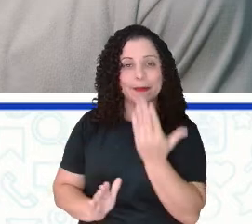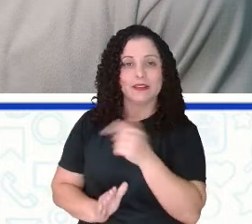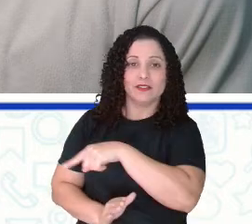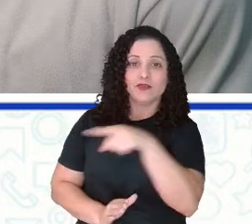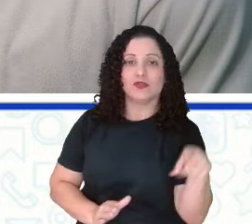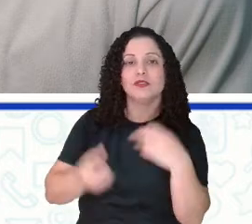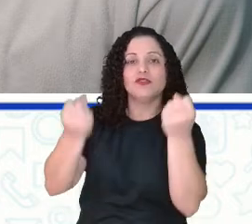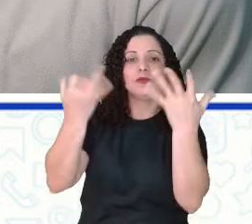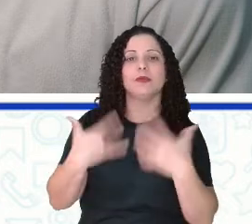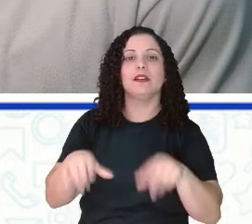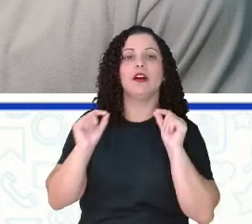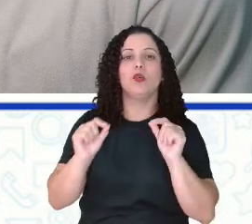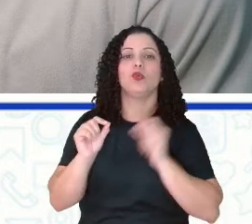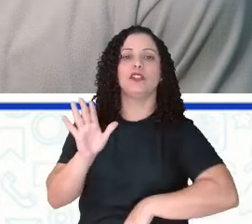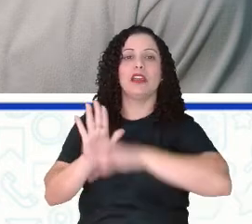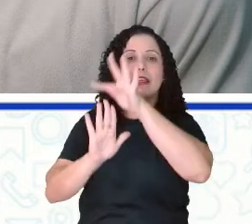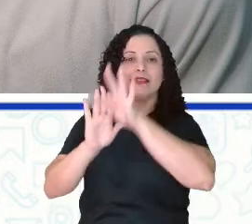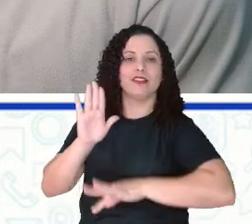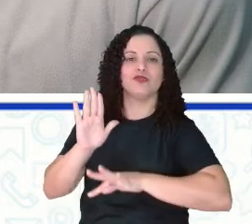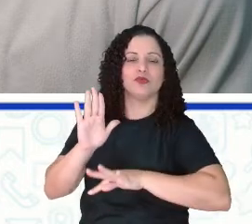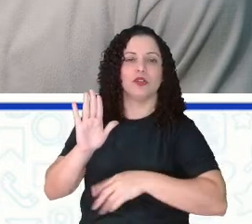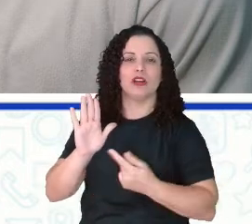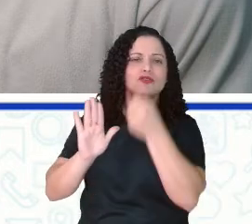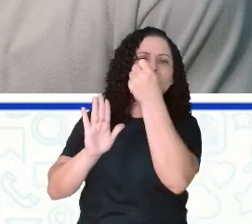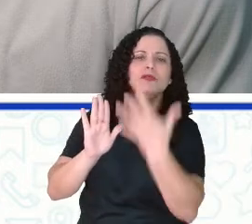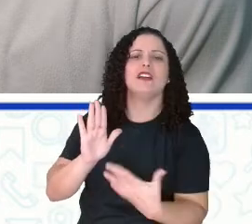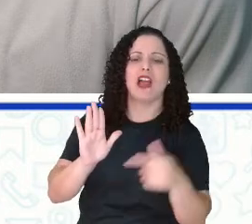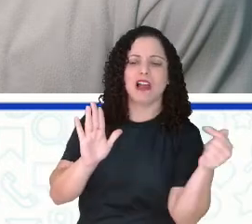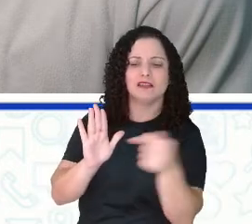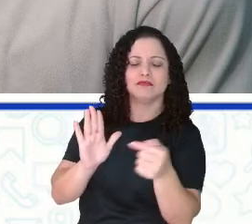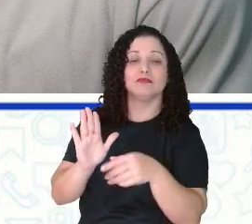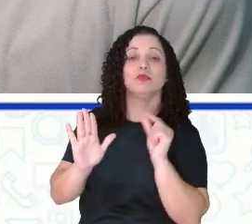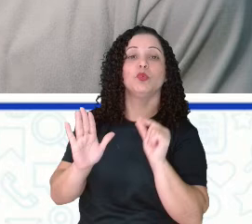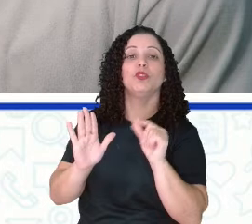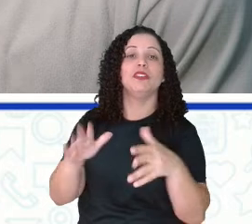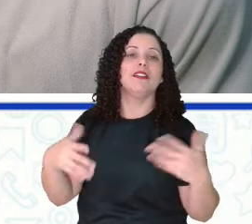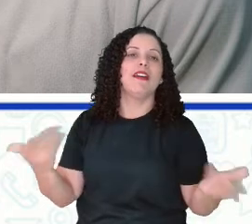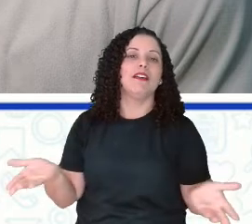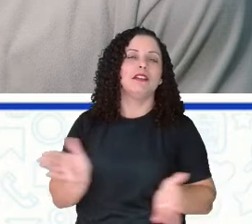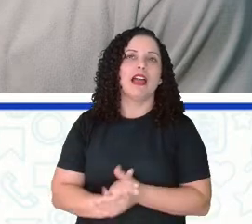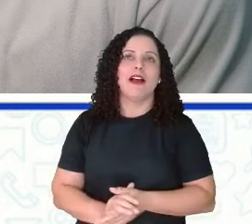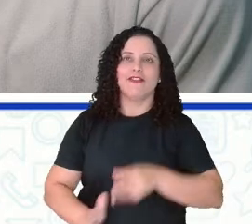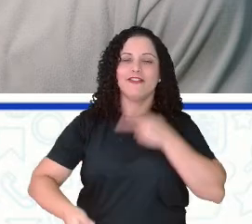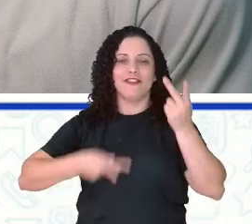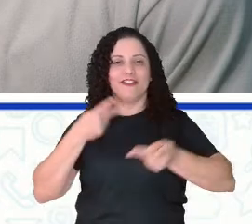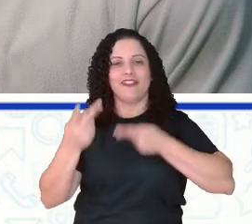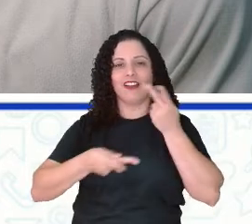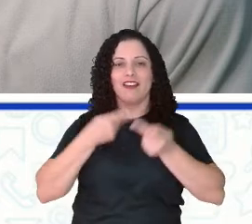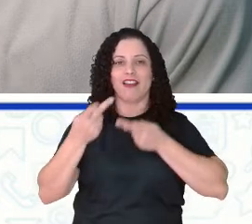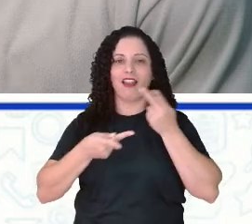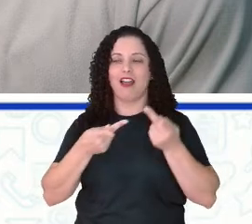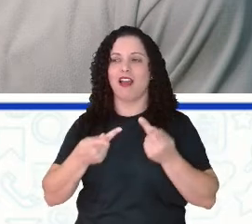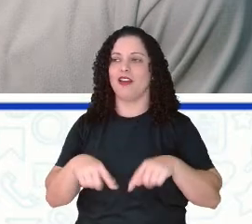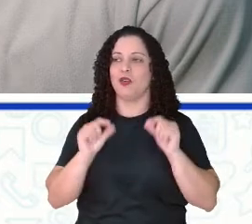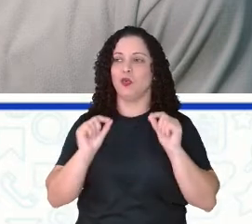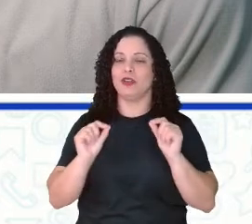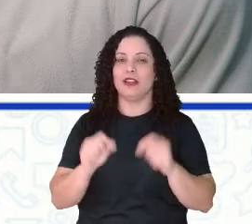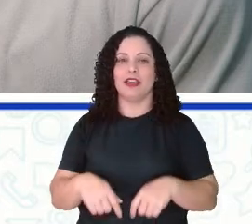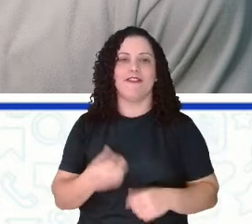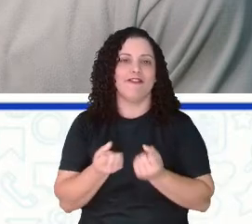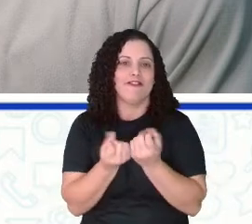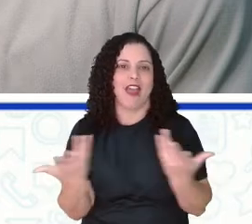você definisse para mim texto, eu quero a definição de texto. Você ia dizer, é uma junção